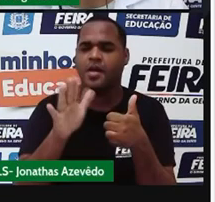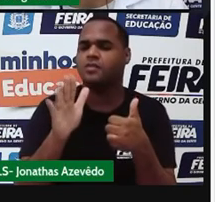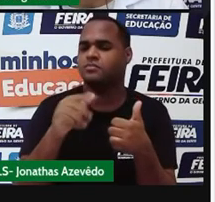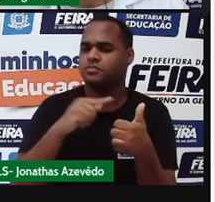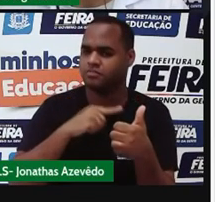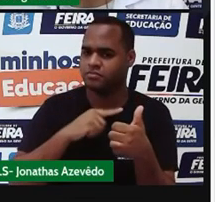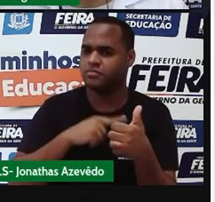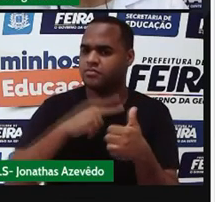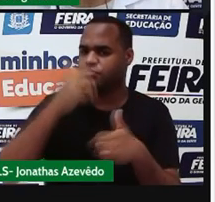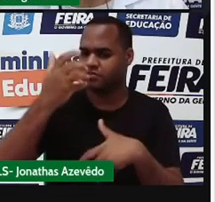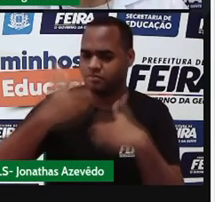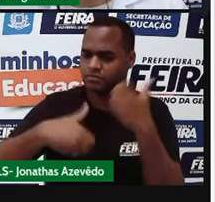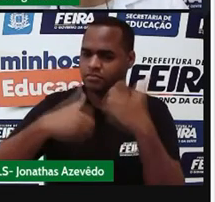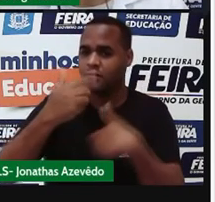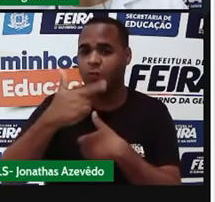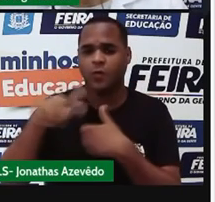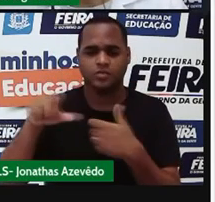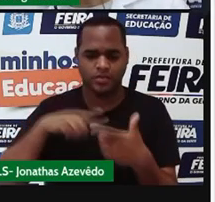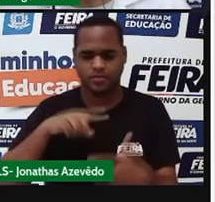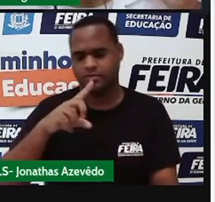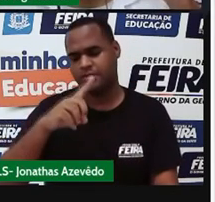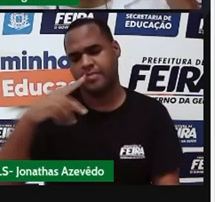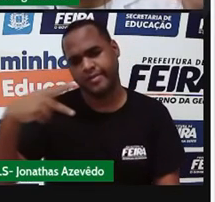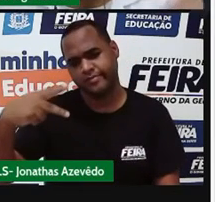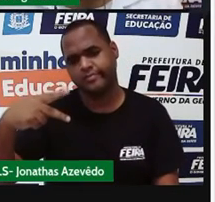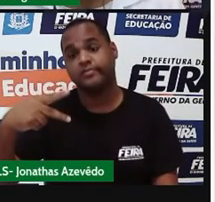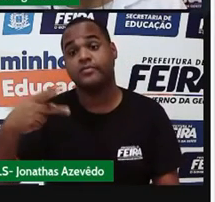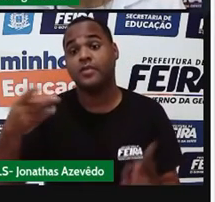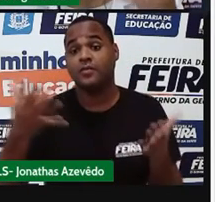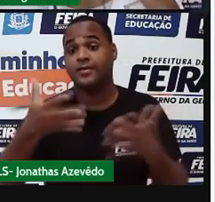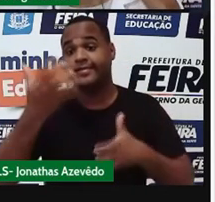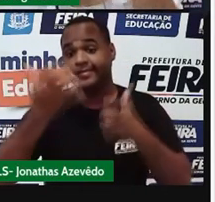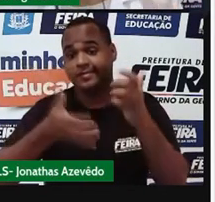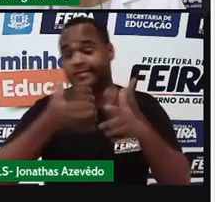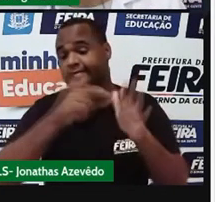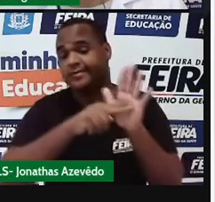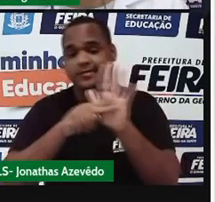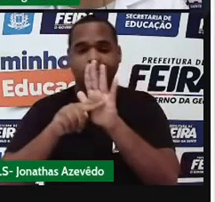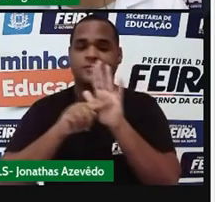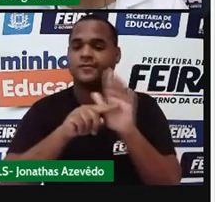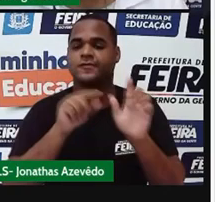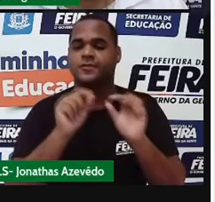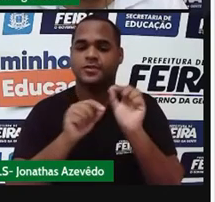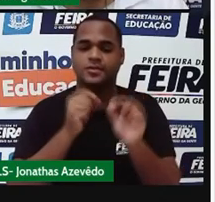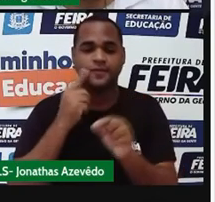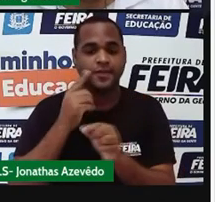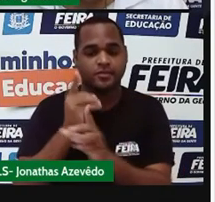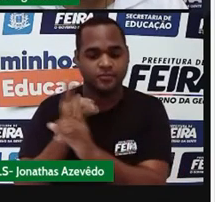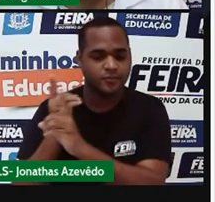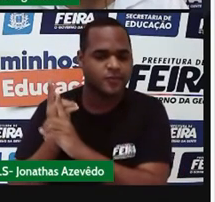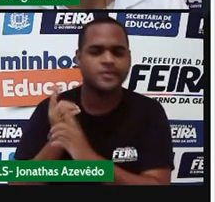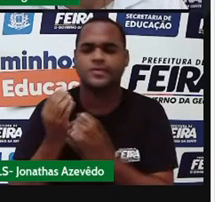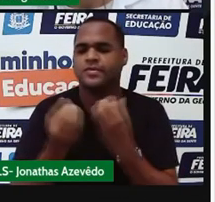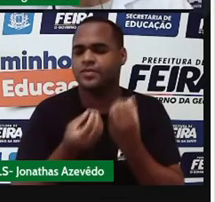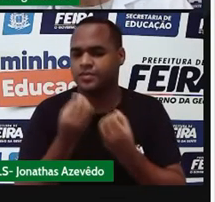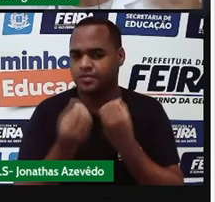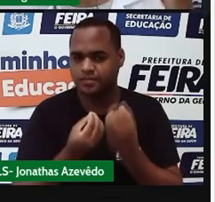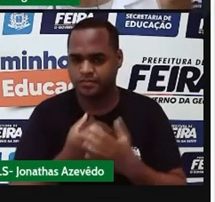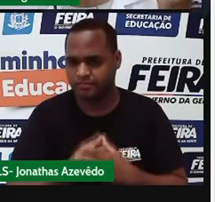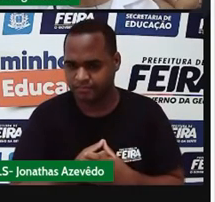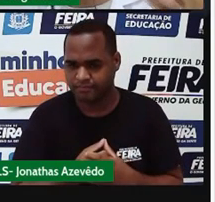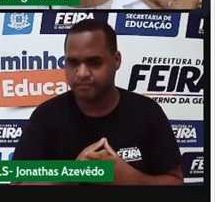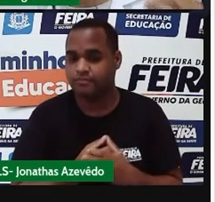aqui né outras dízimas e agora fazer o quê como é que a gente acha as frações dessas dízimas né